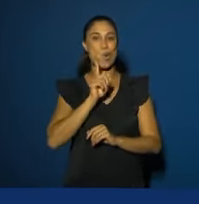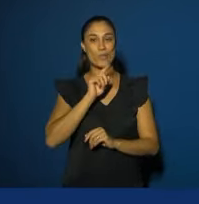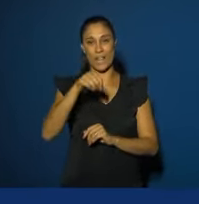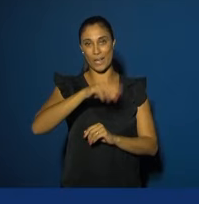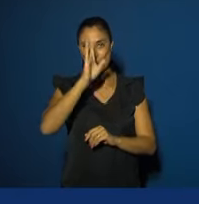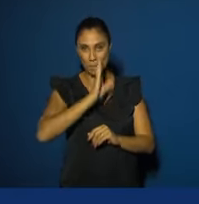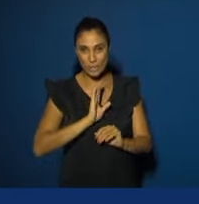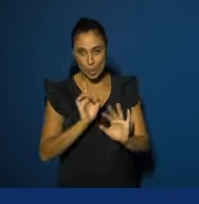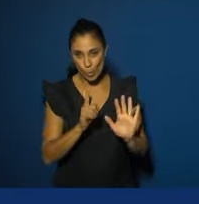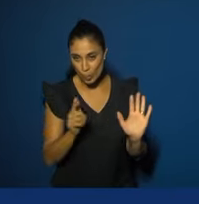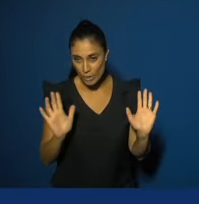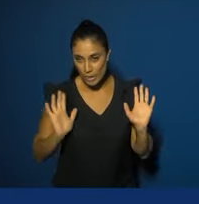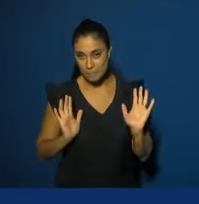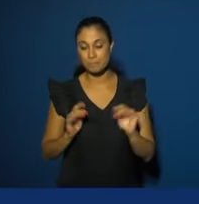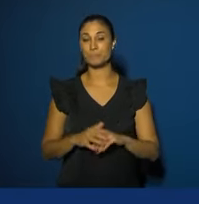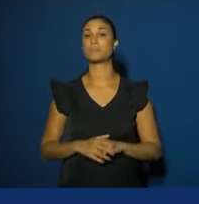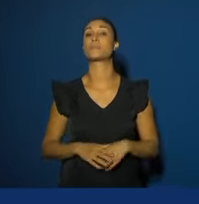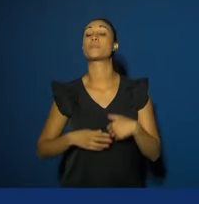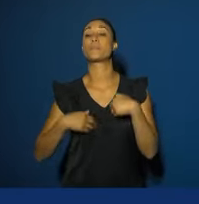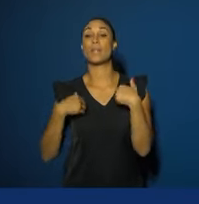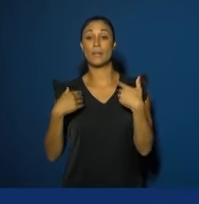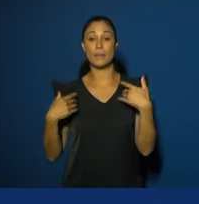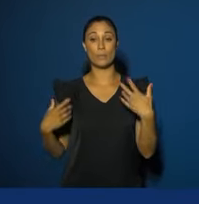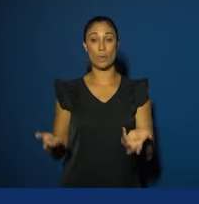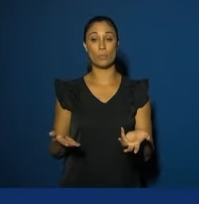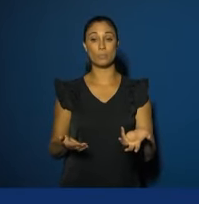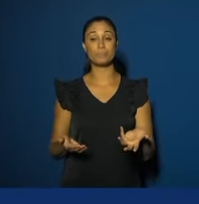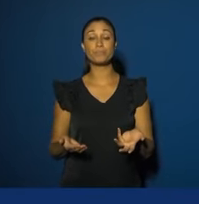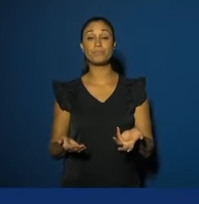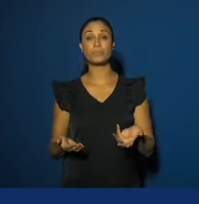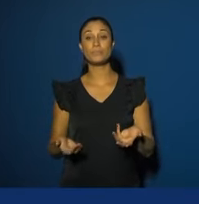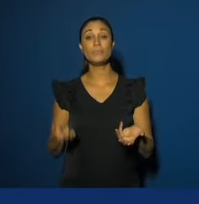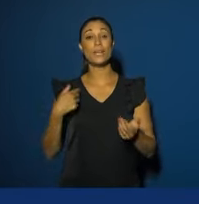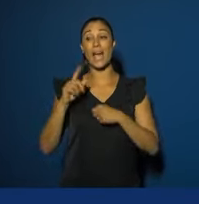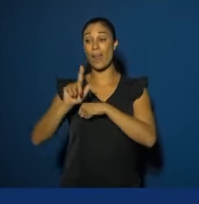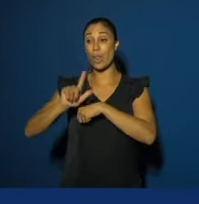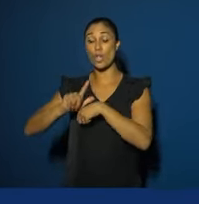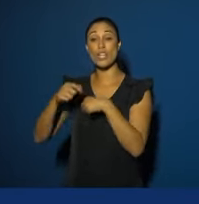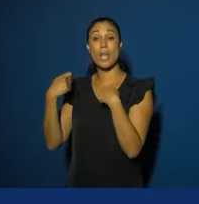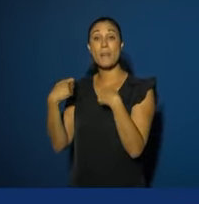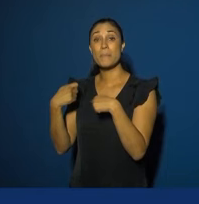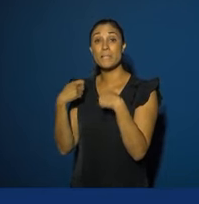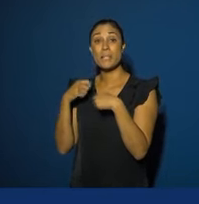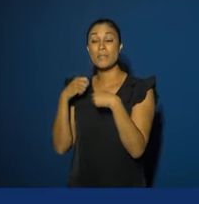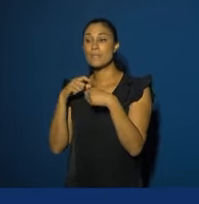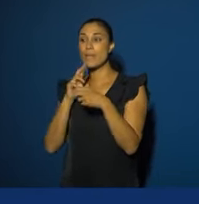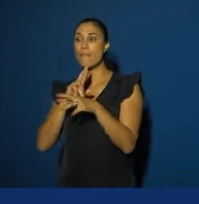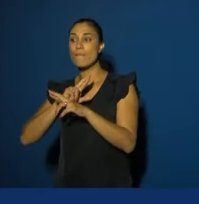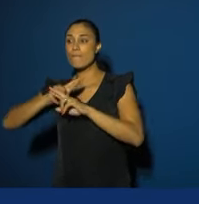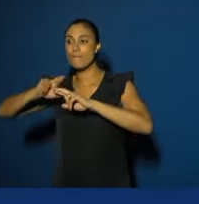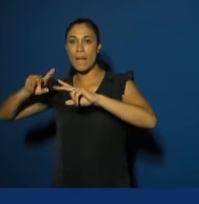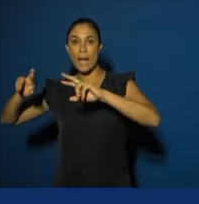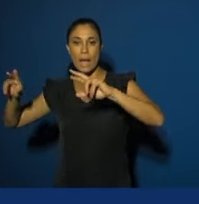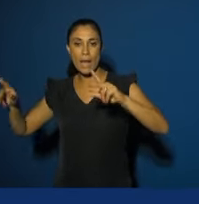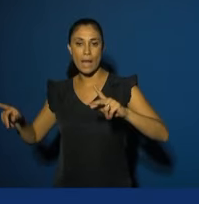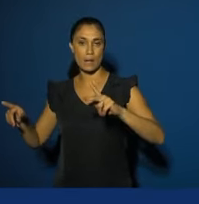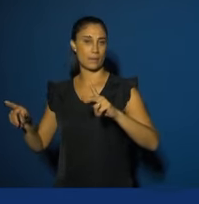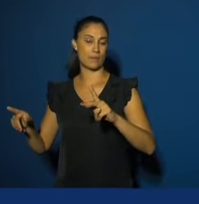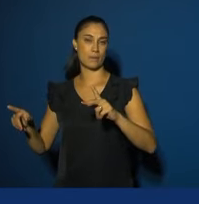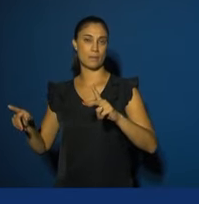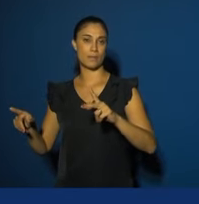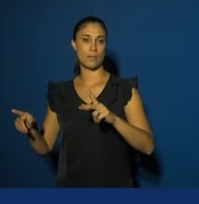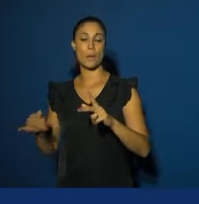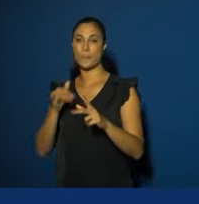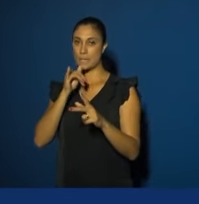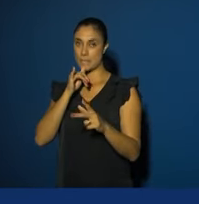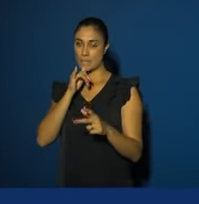você sabe algumas que você deve ter visto muito sério então assim a a loja tem que servir de multicanalidade que a gente sempre pregou então